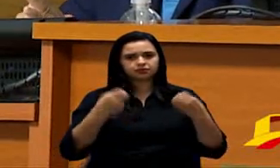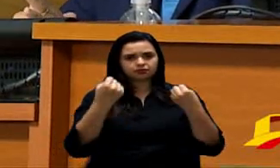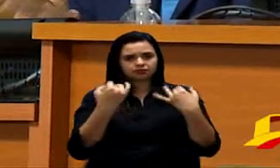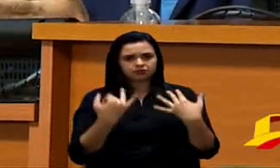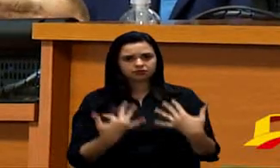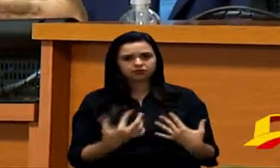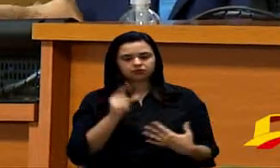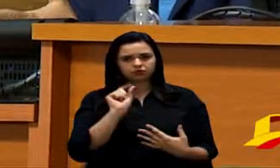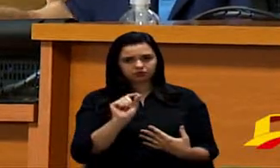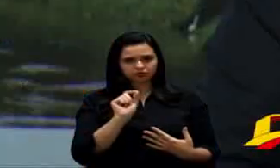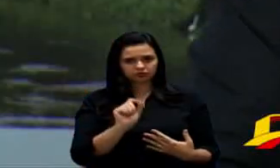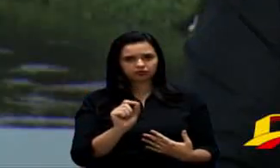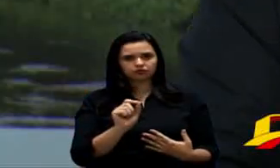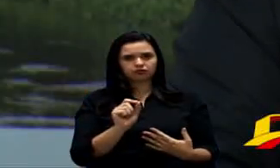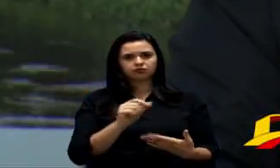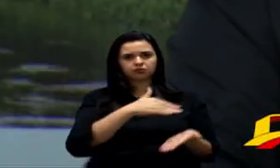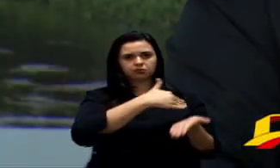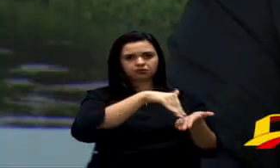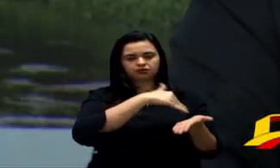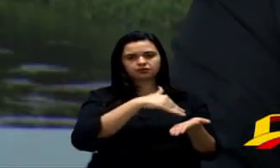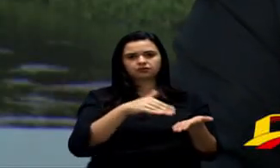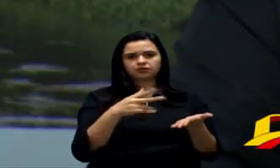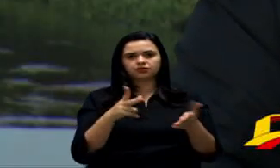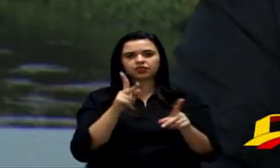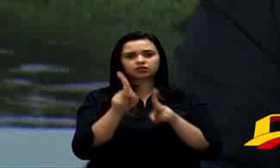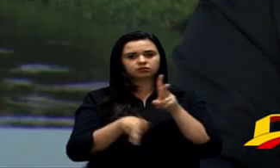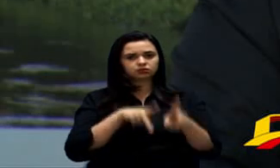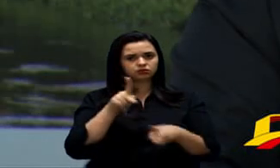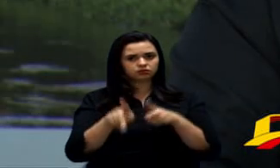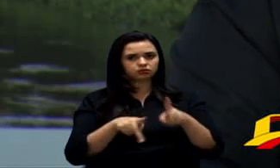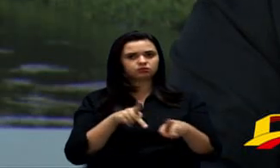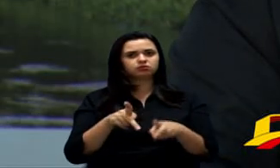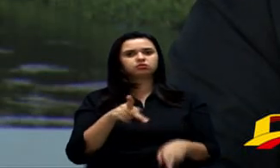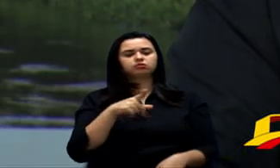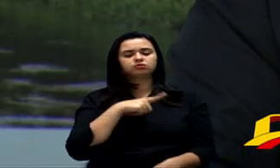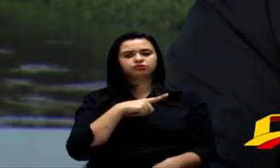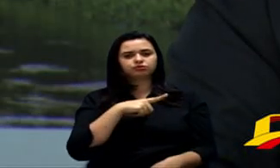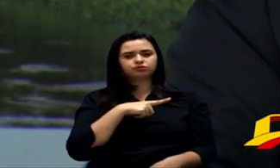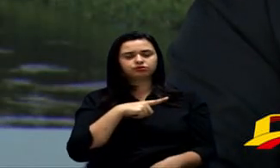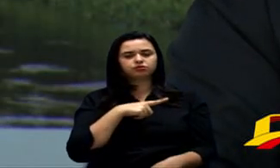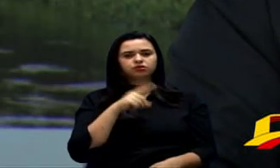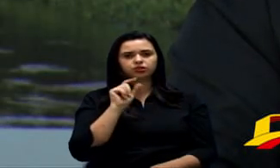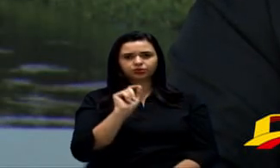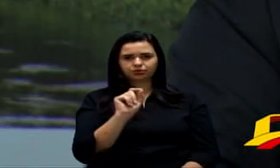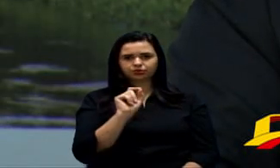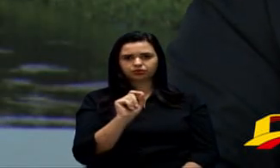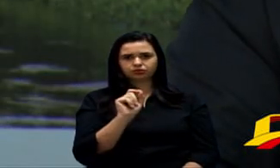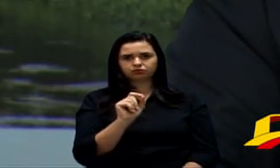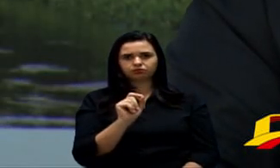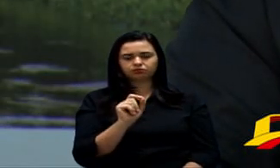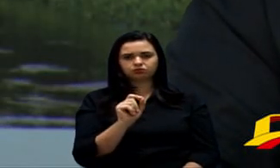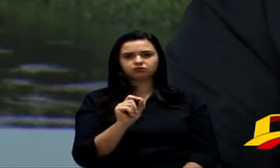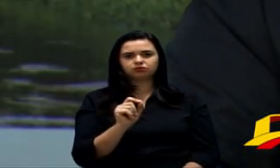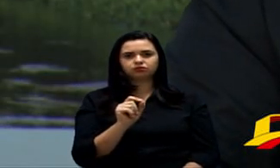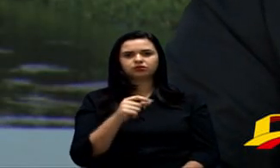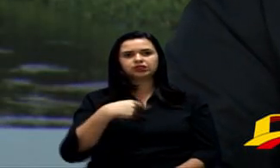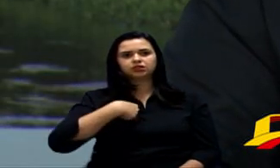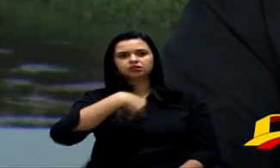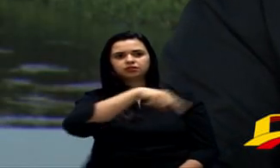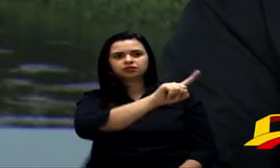Ministério Público e, na última semana, teve uma ação civil pública do promotor sobre a ida do